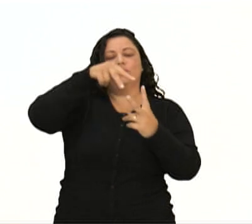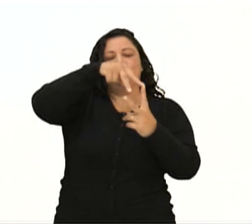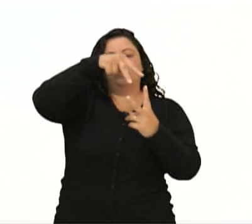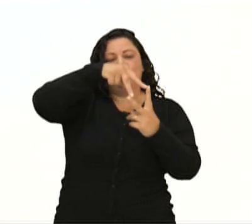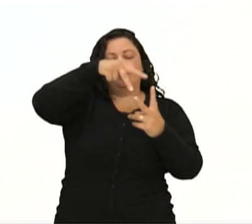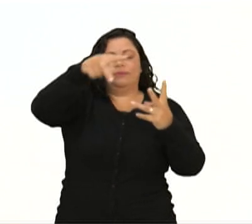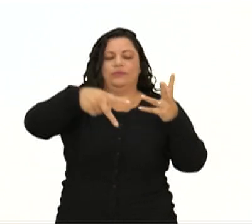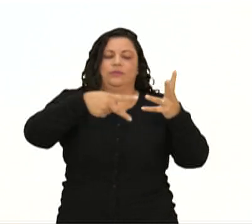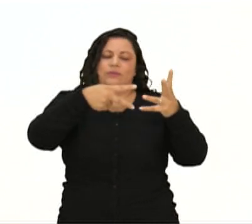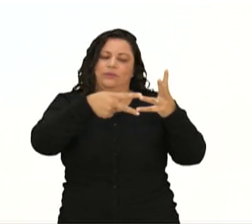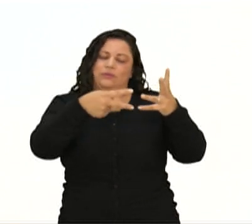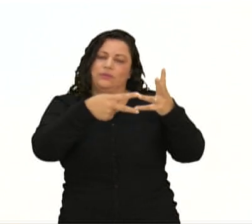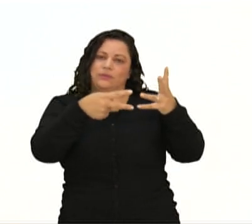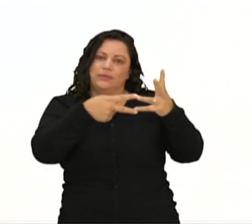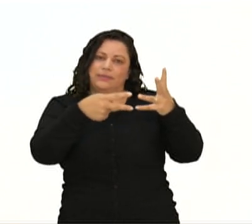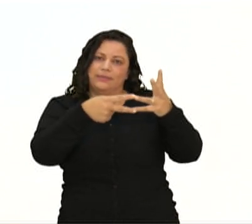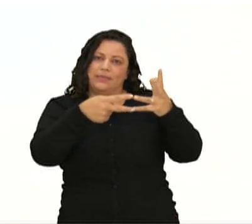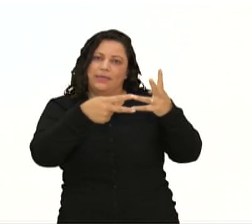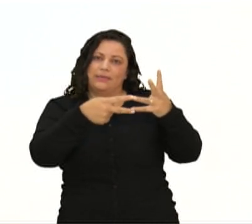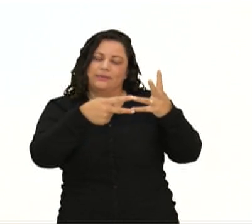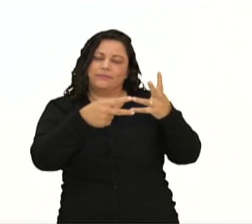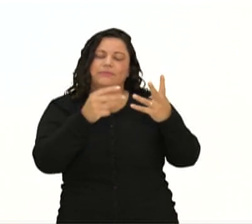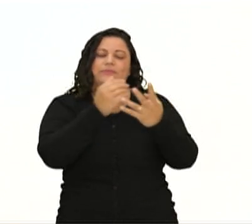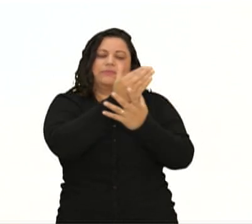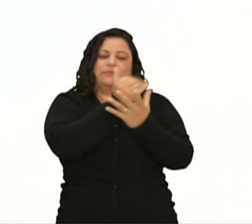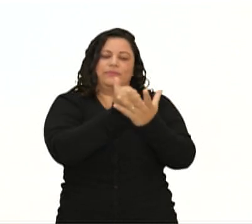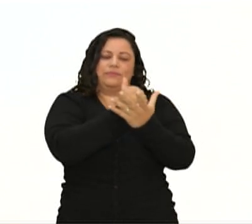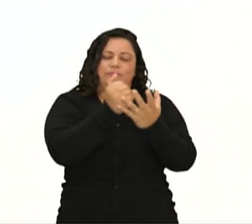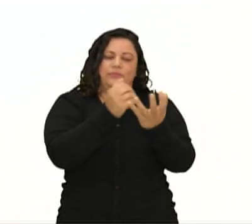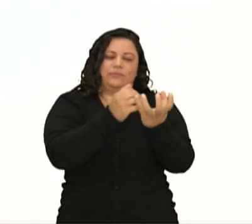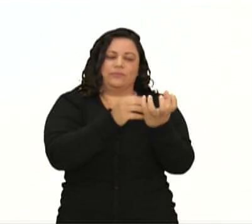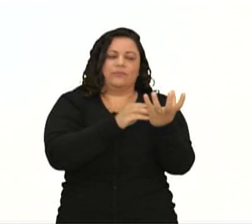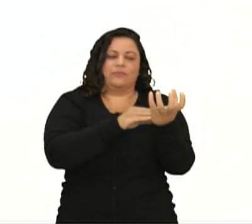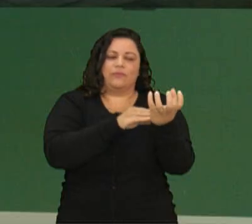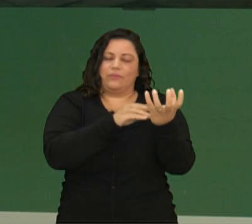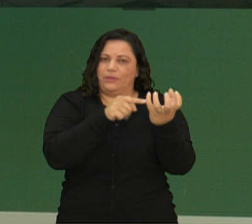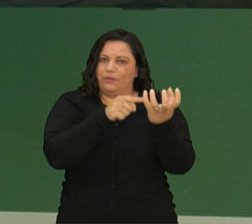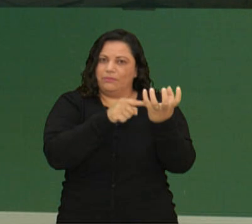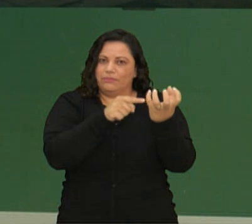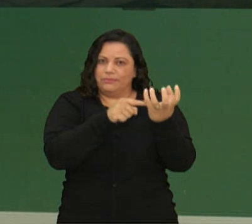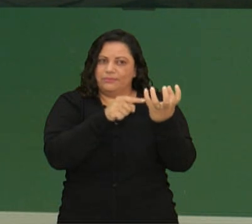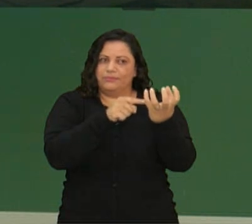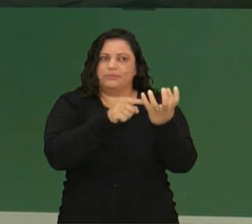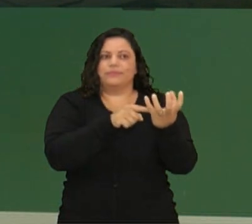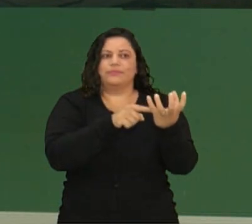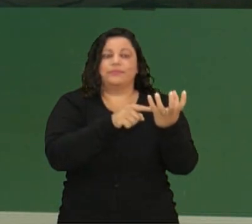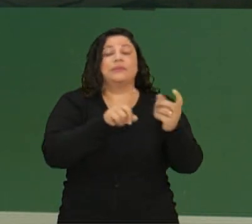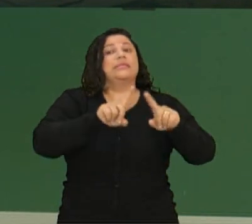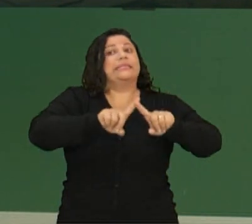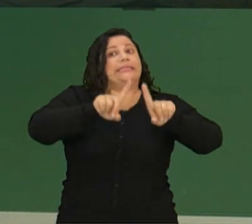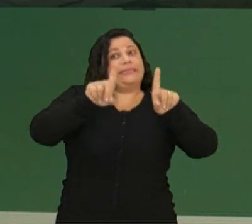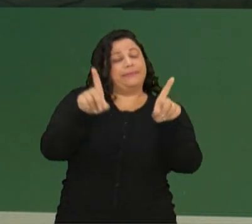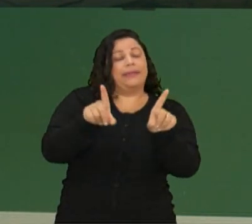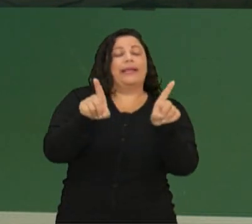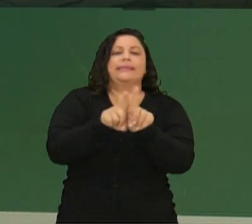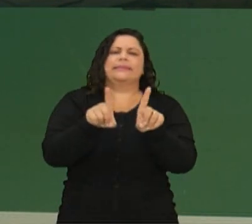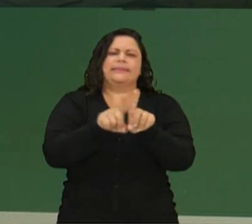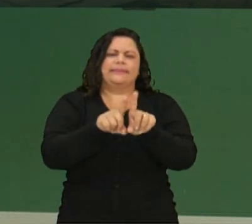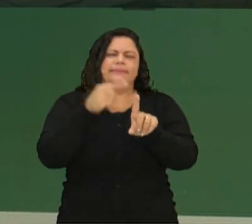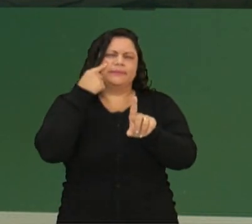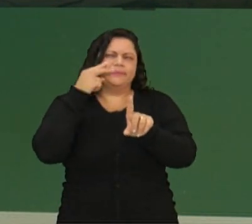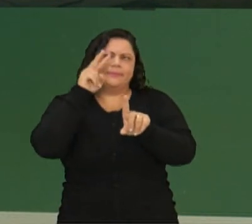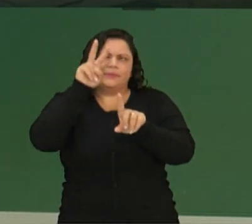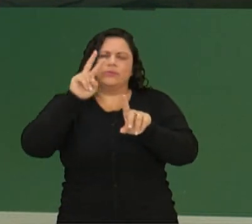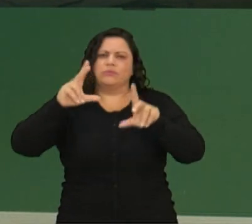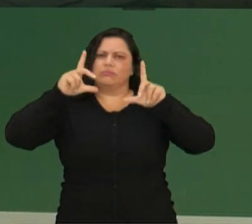embaixo 2 ventrículos. O nosso coração, então, é formado por essas 4 cavidades. Além disso, a gente pode ver pela imagem, né,